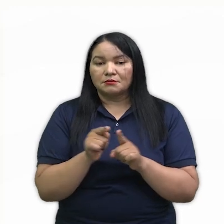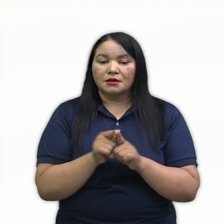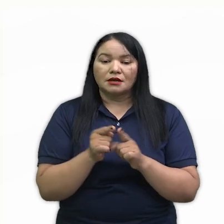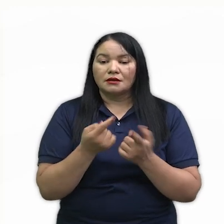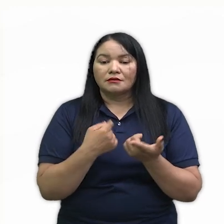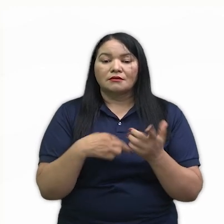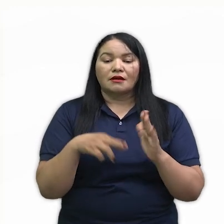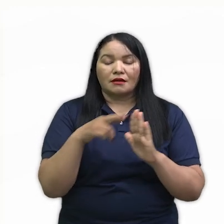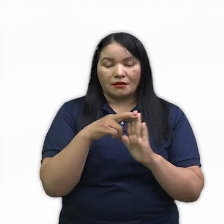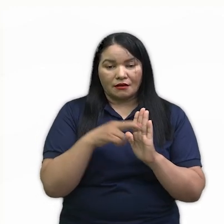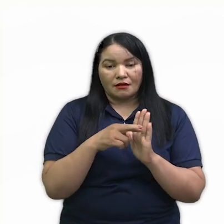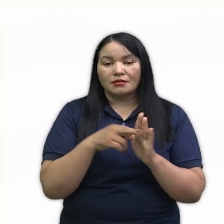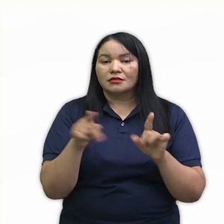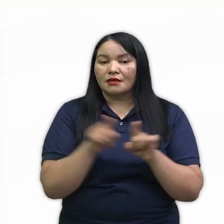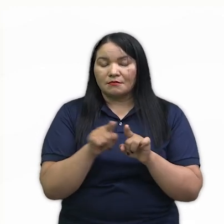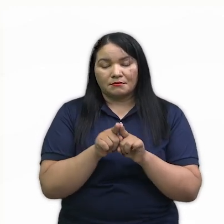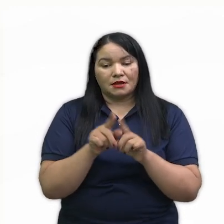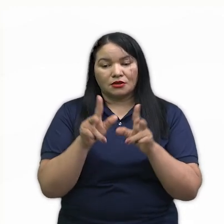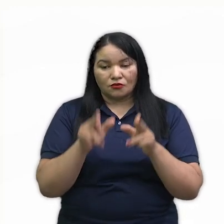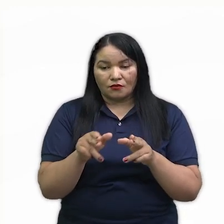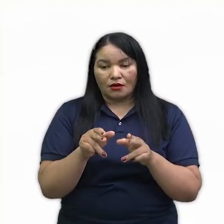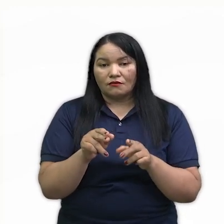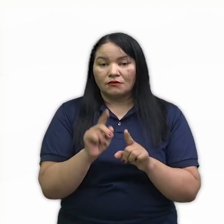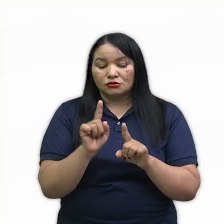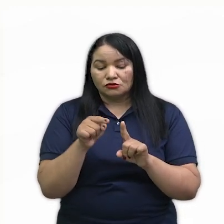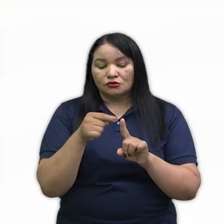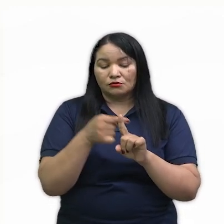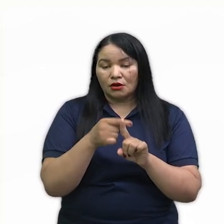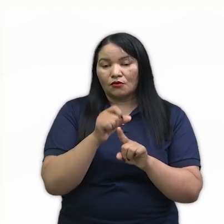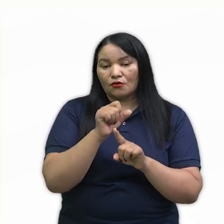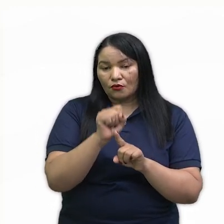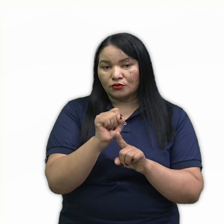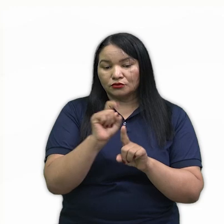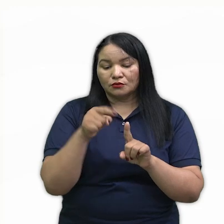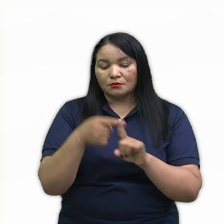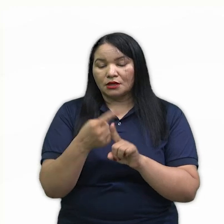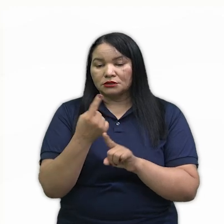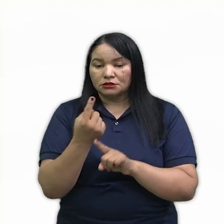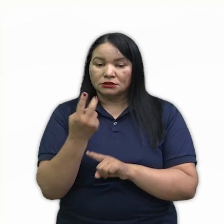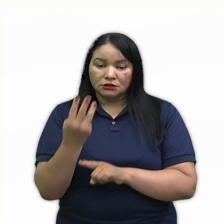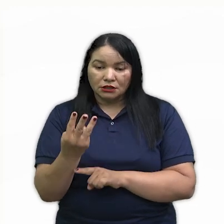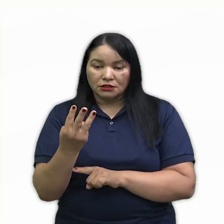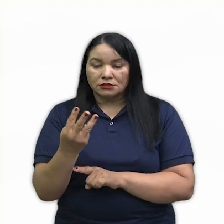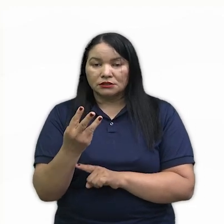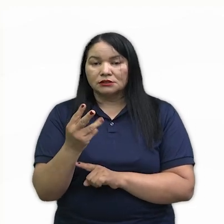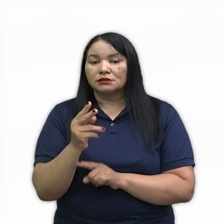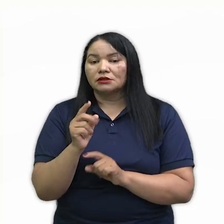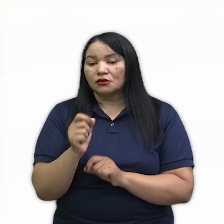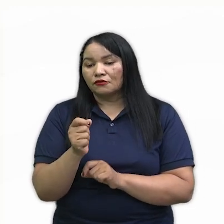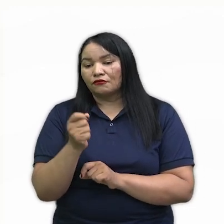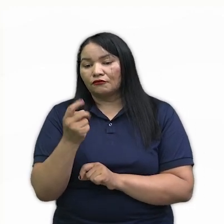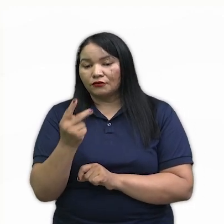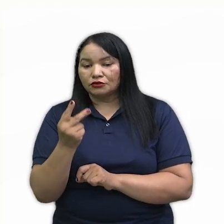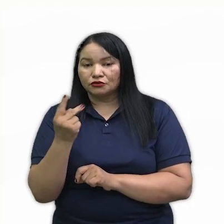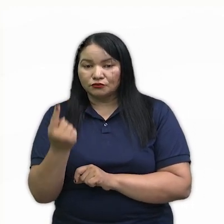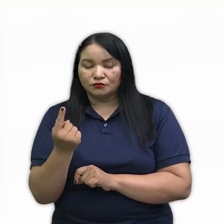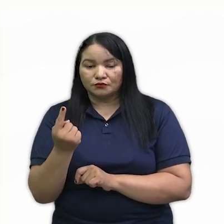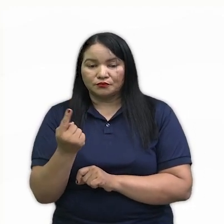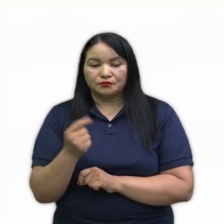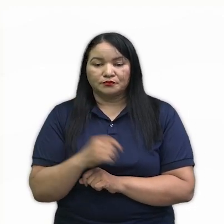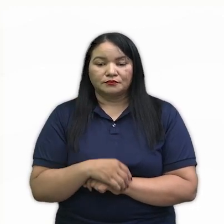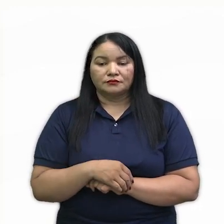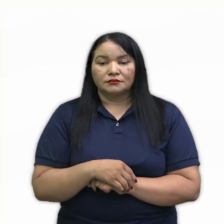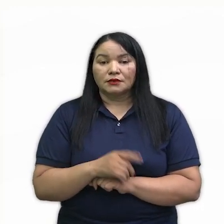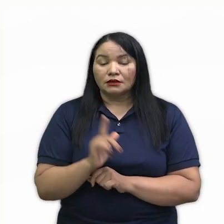mesmo critério que eu já utilizei. Então, eu vou somar 8 mais 13, que vai resultar aqui em 21. Então,